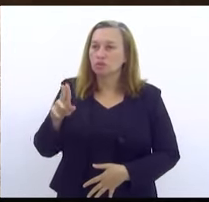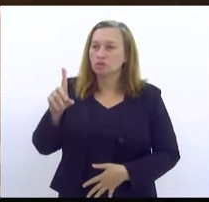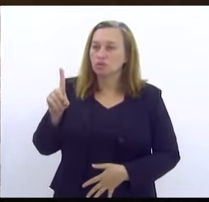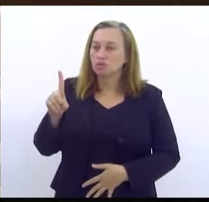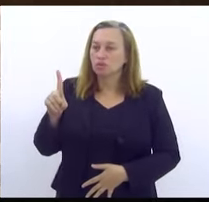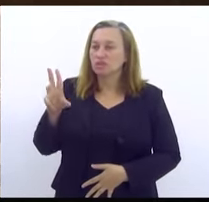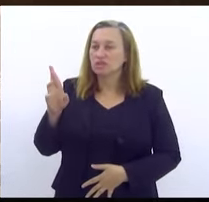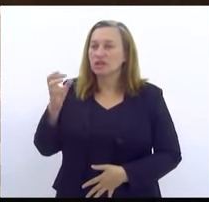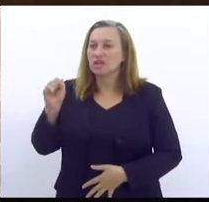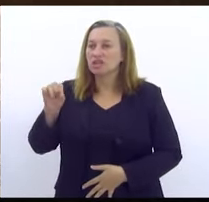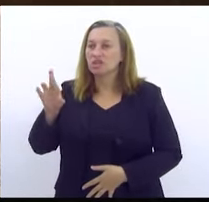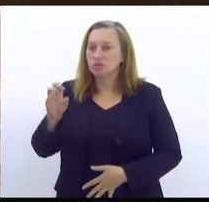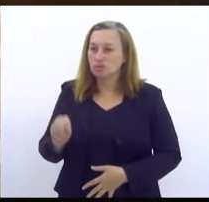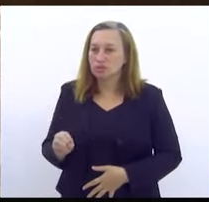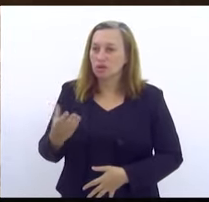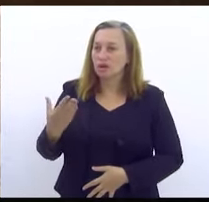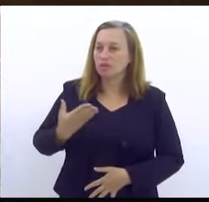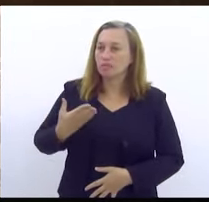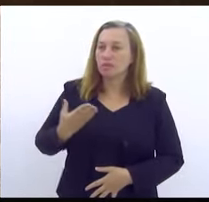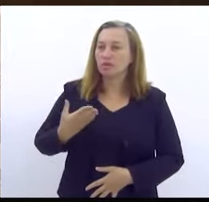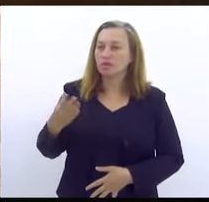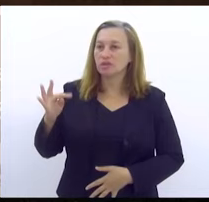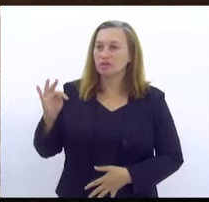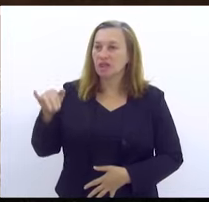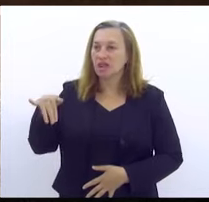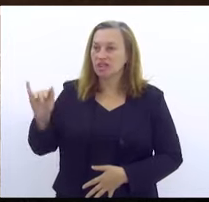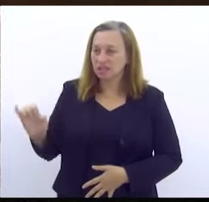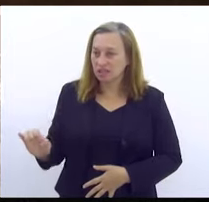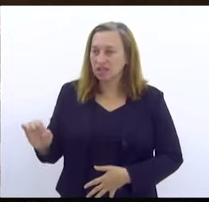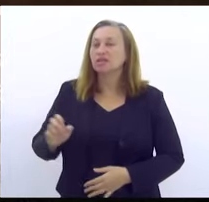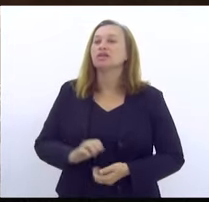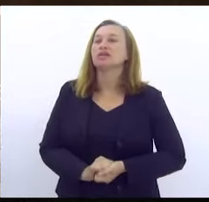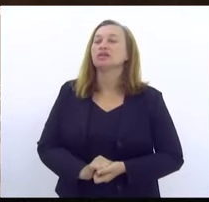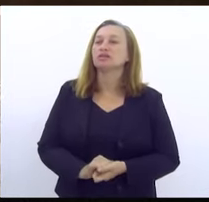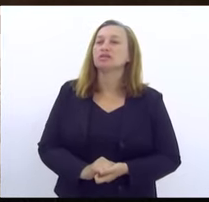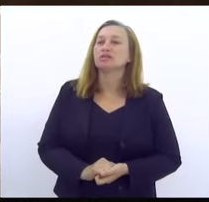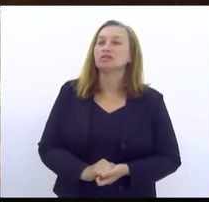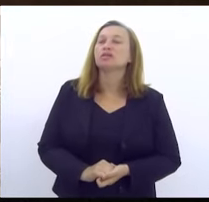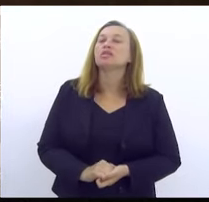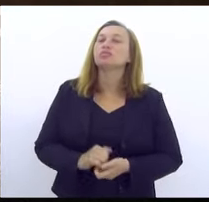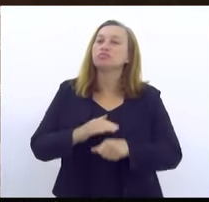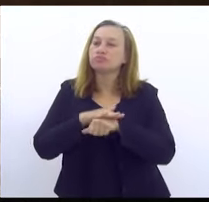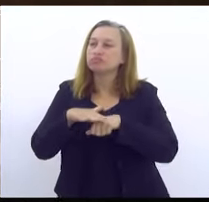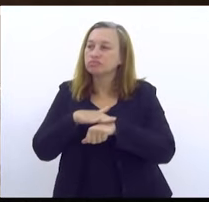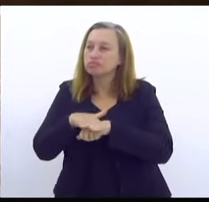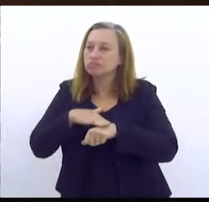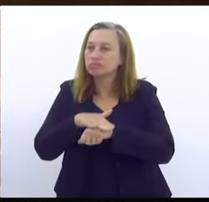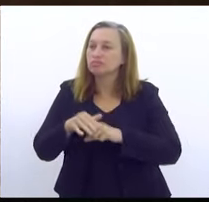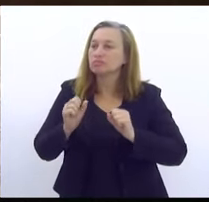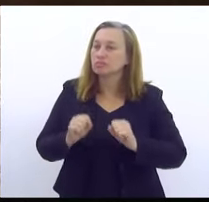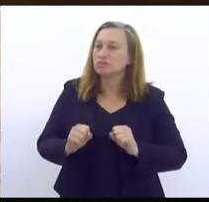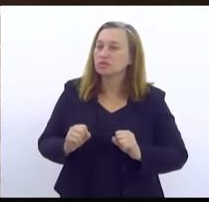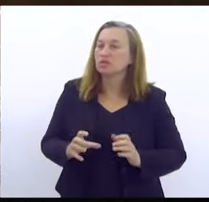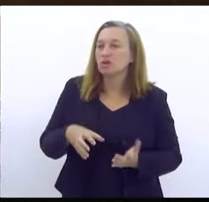eleitor do nosso querido colega Tande, e pudemos conversar sobre o Centro Memorial do Mané